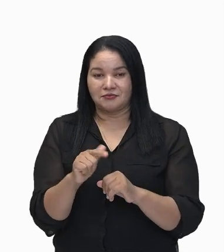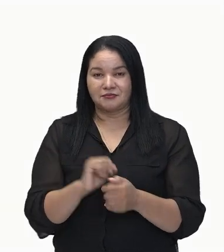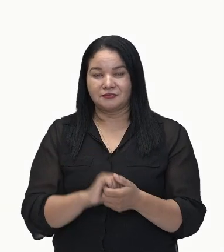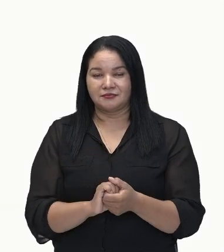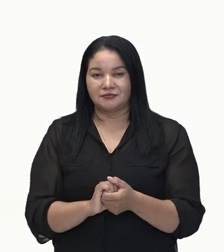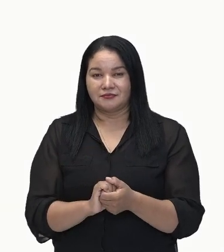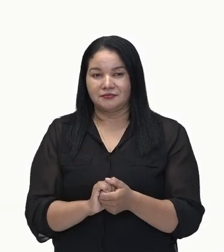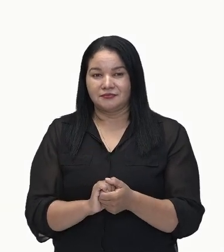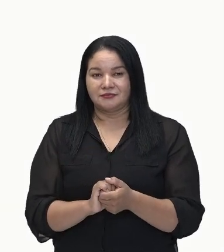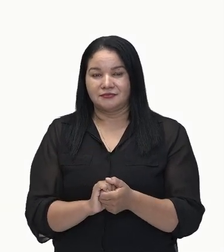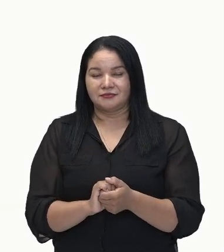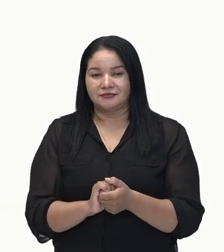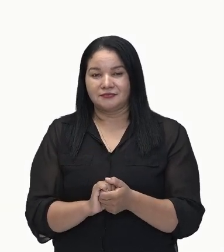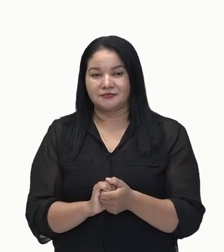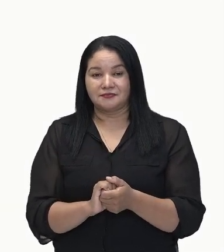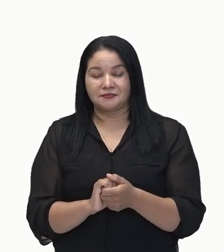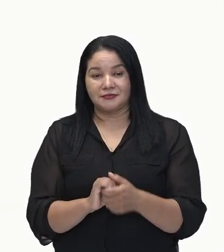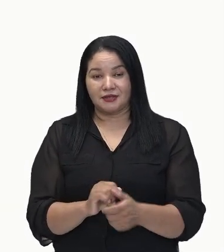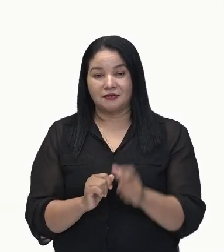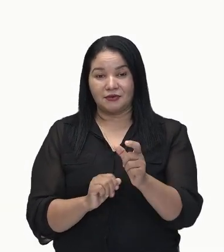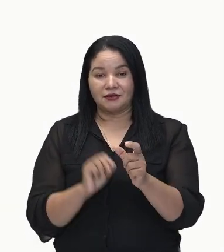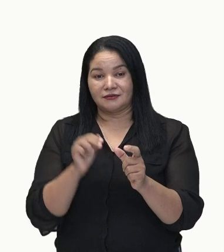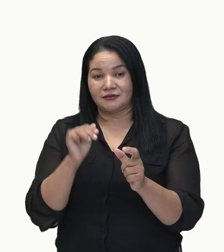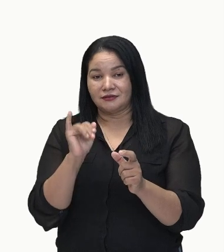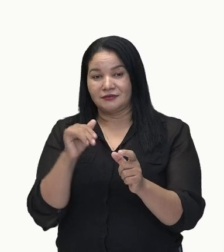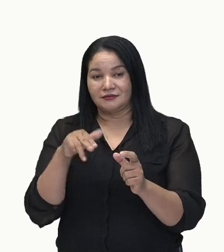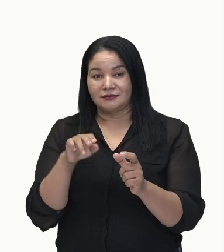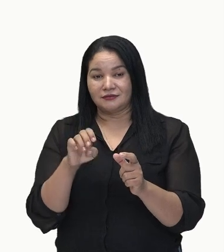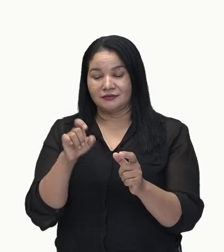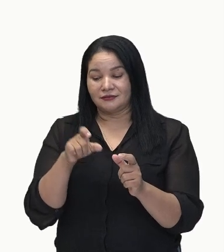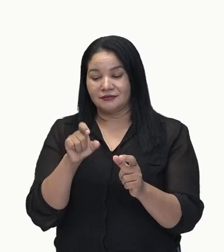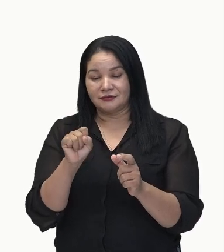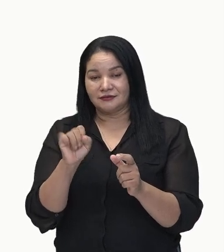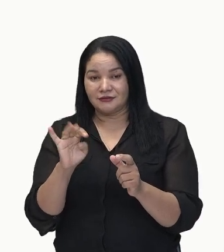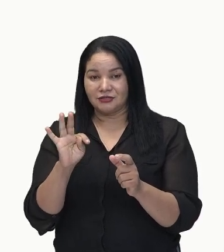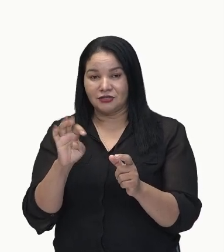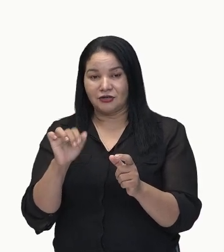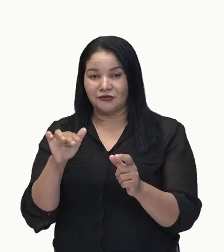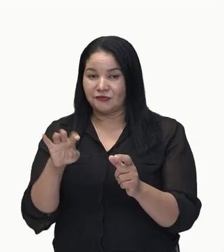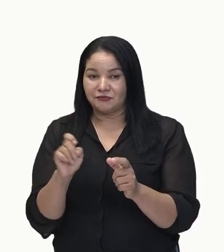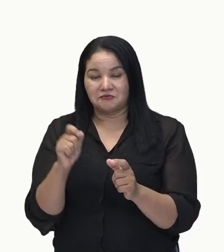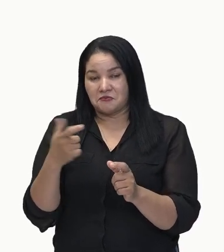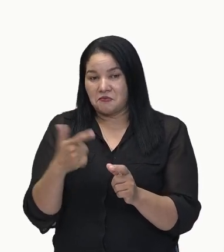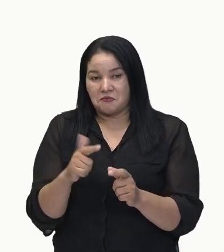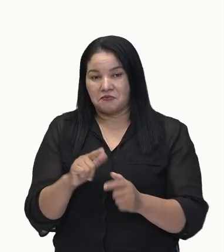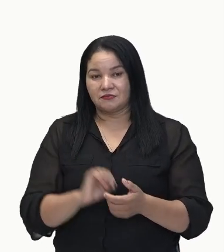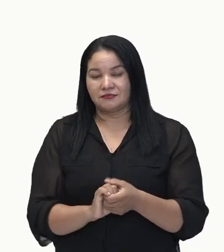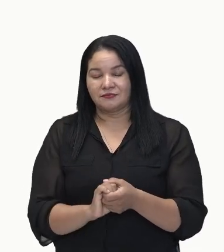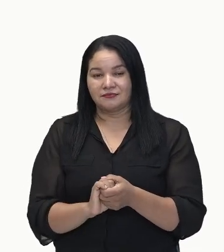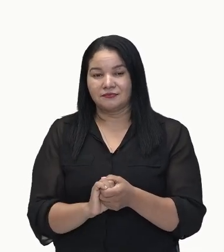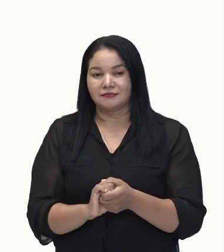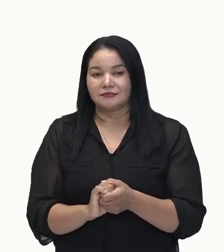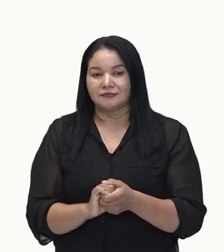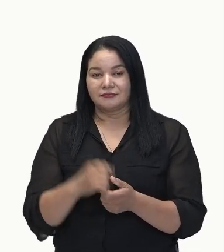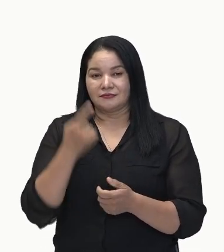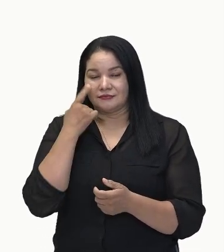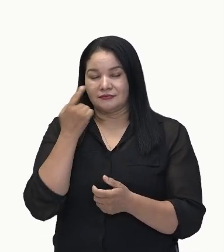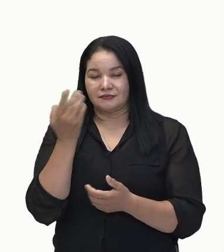ó, inexistente. Então vamos falar aqui sobre esses carinhas aqui, ó. Sujeito